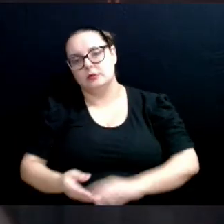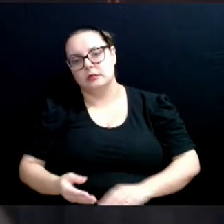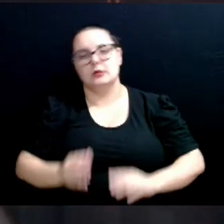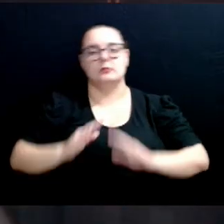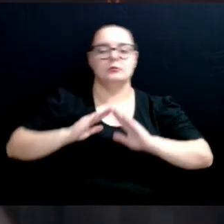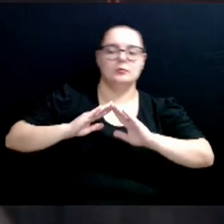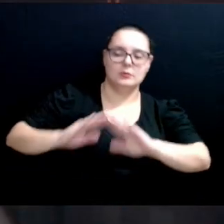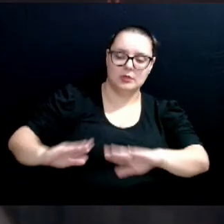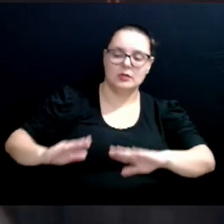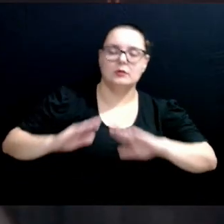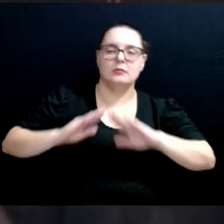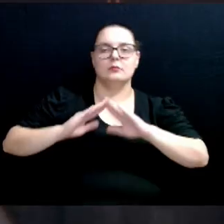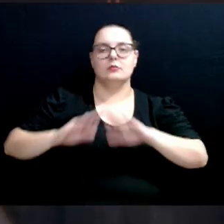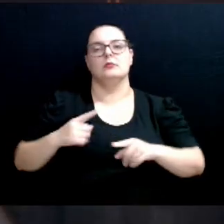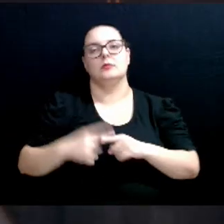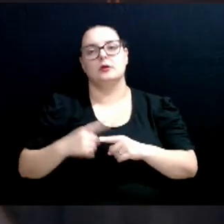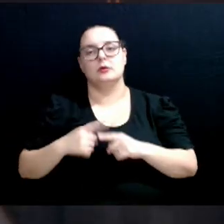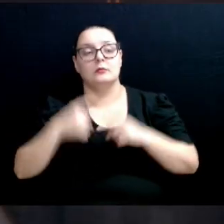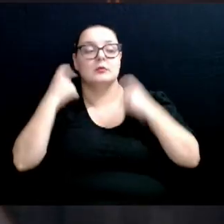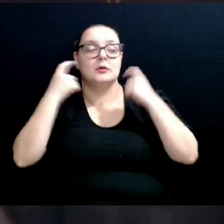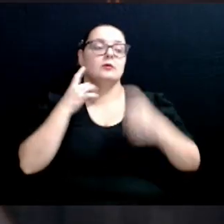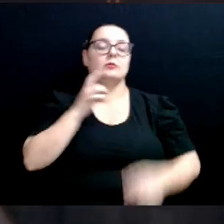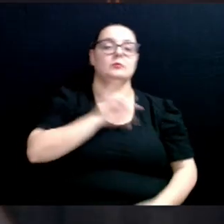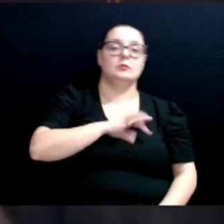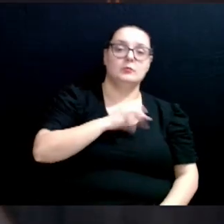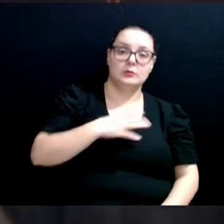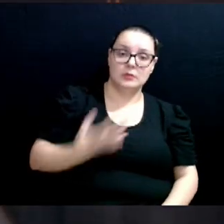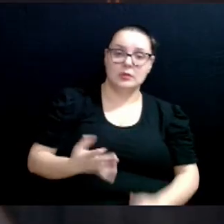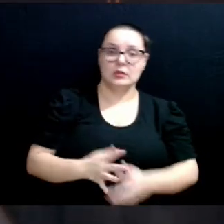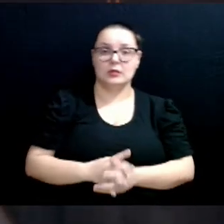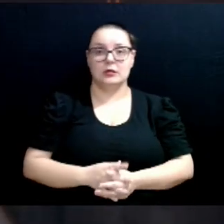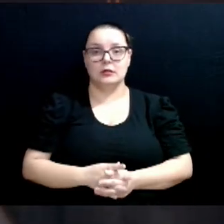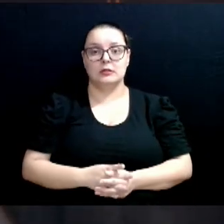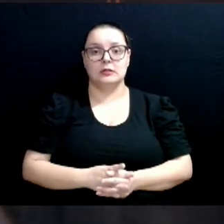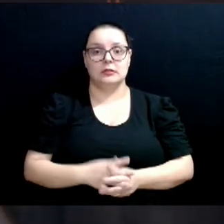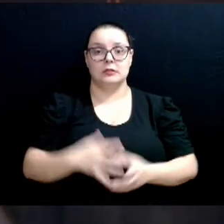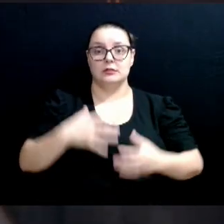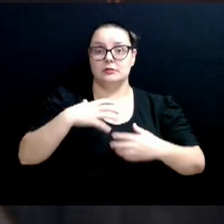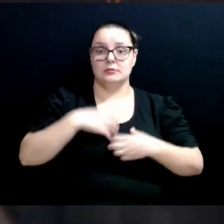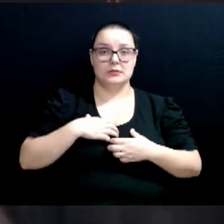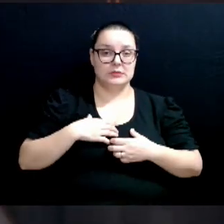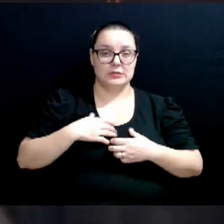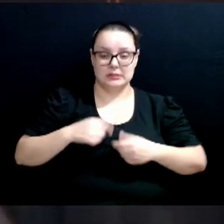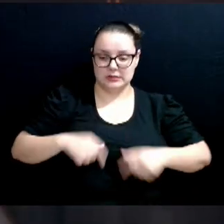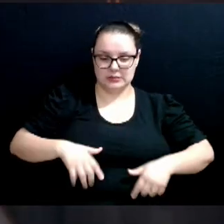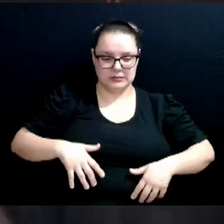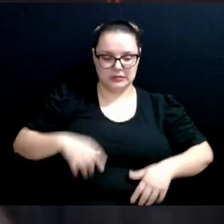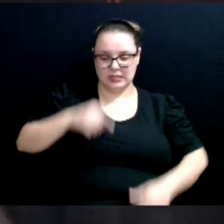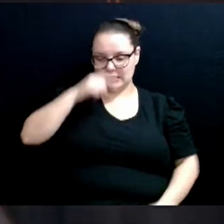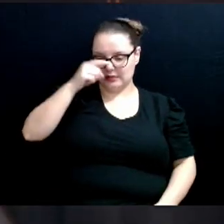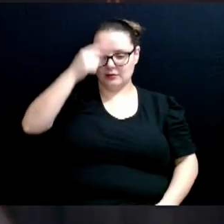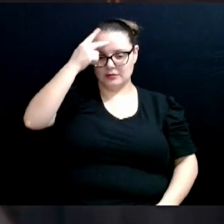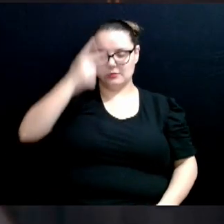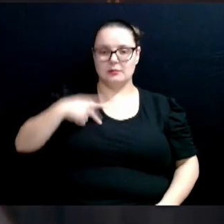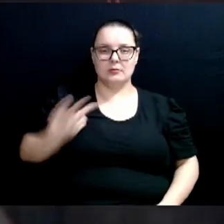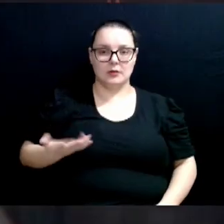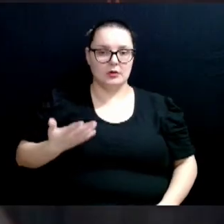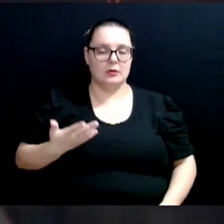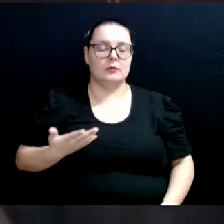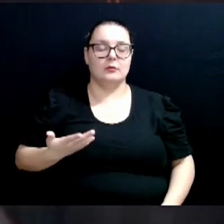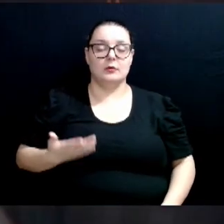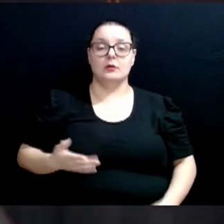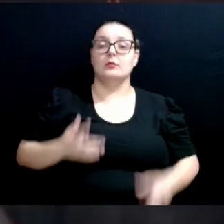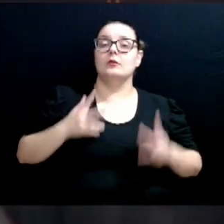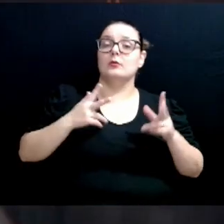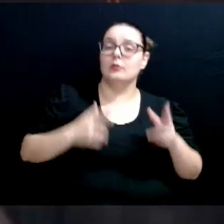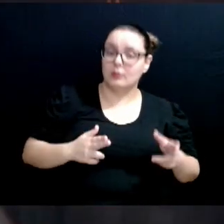com receio, você fica com medo, você sente que às vezes é egoísmo seu não emprestar, né? Então, como um exemplo de como a gente poderia